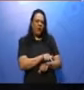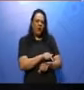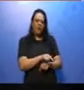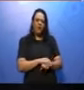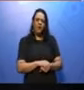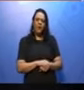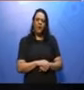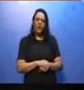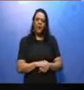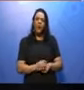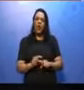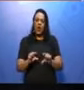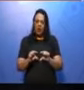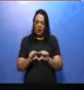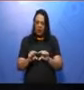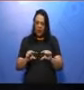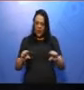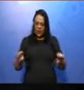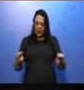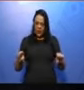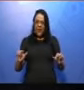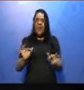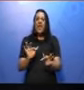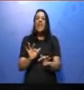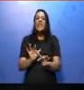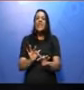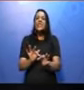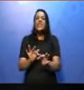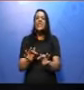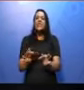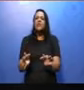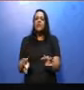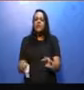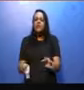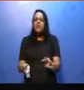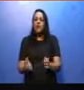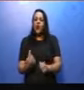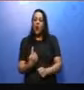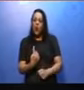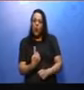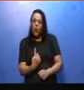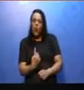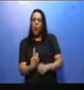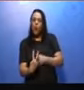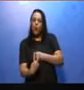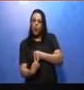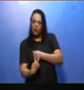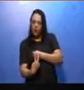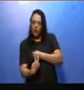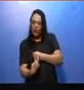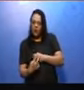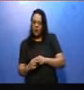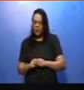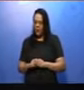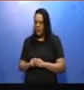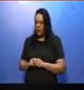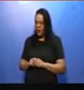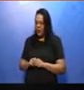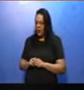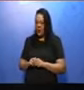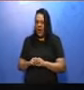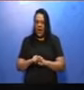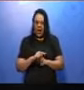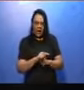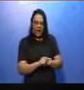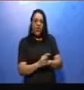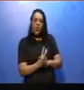um verbo apenas. E o período composto? Se o simples possui apenas um verbo, e o período